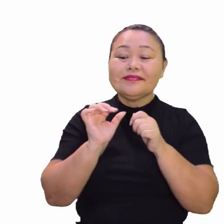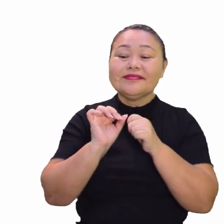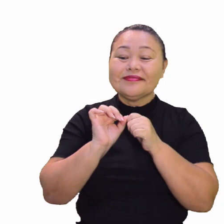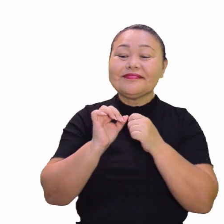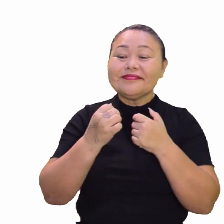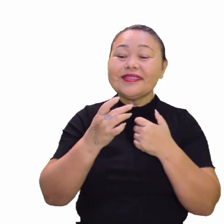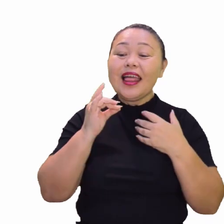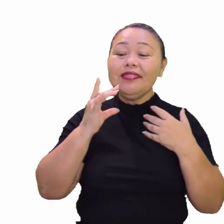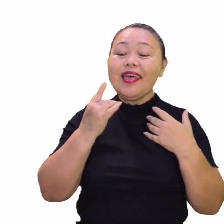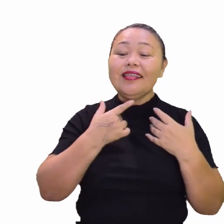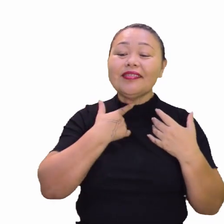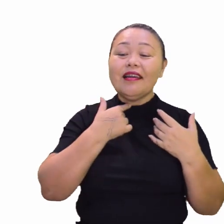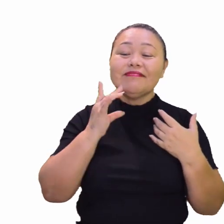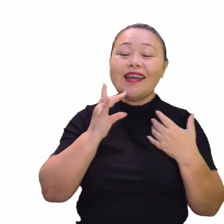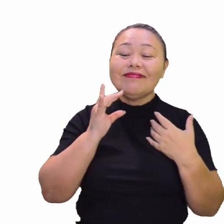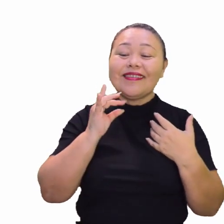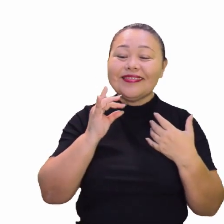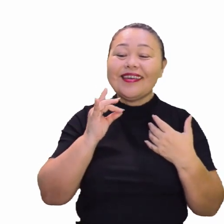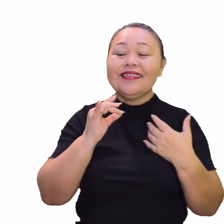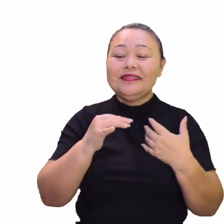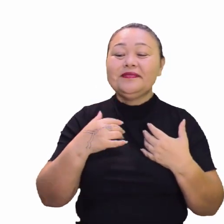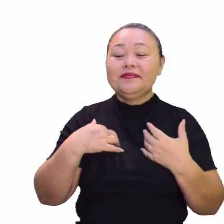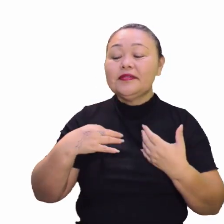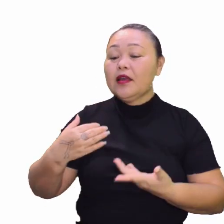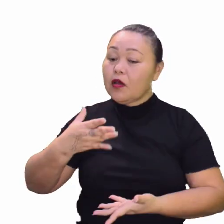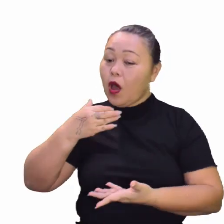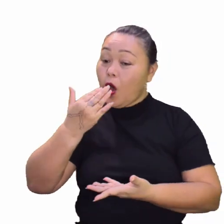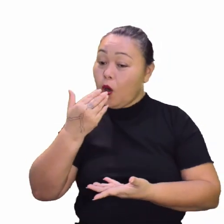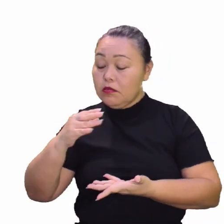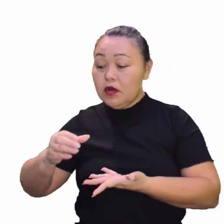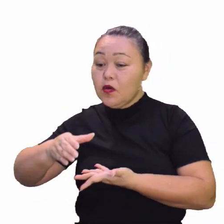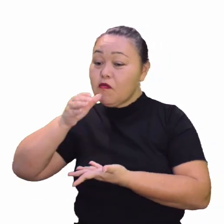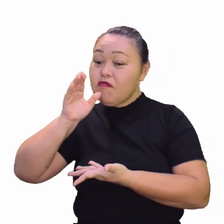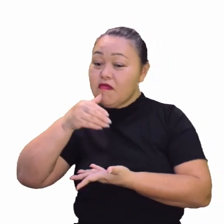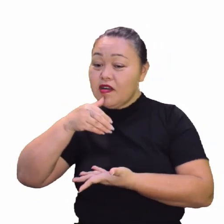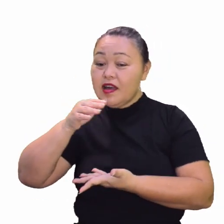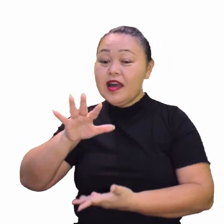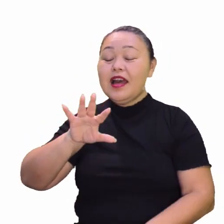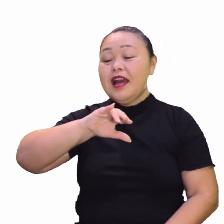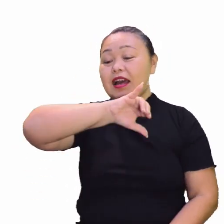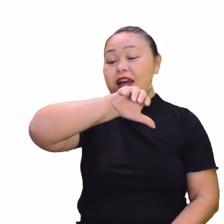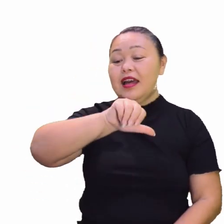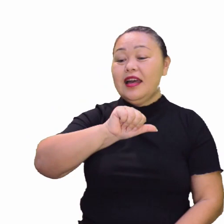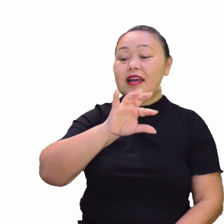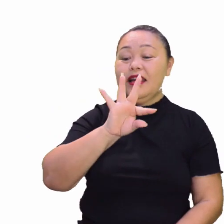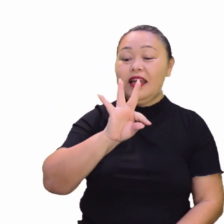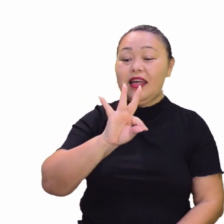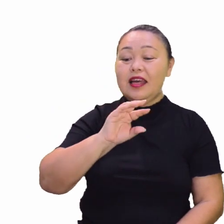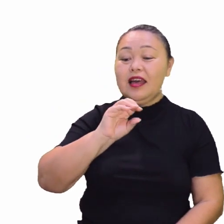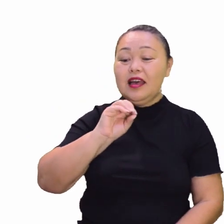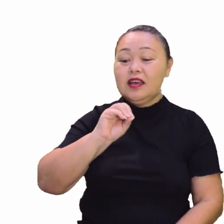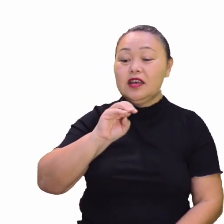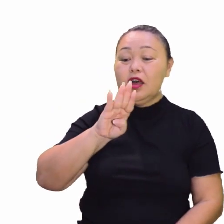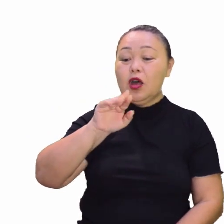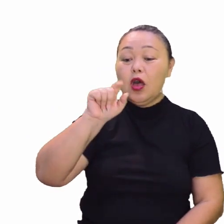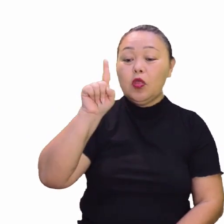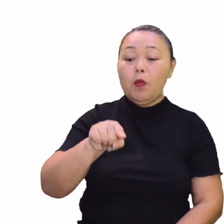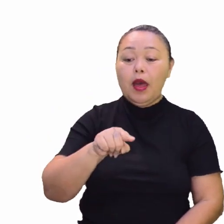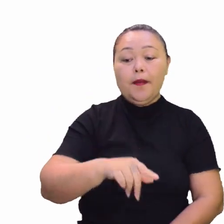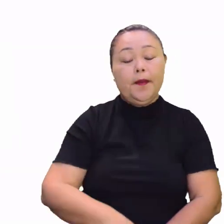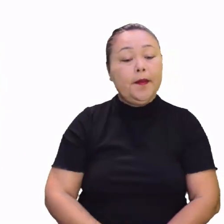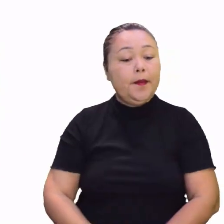se entala. Sério? Né? Tem que ter um copo com água do lado. Eu não comi jatobá ainda não, professor. Pois é.